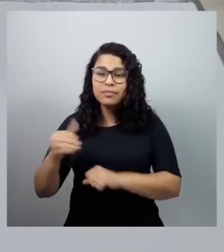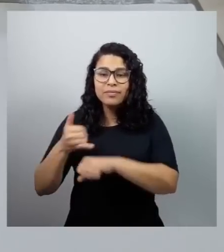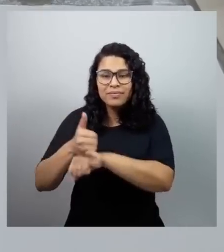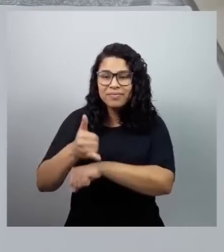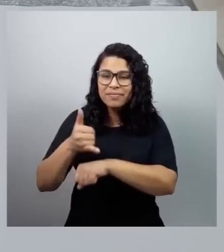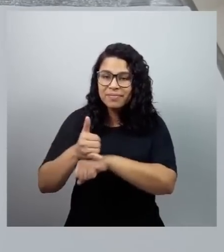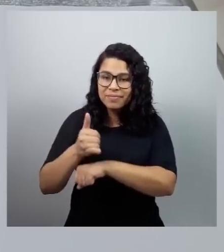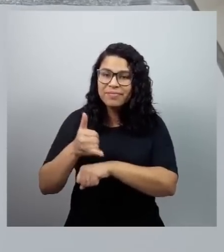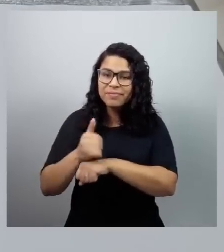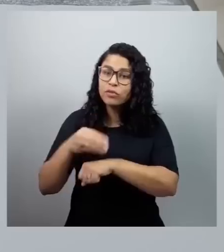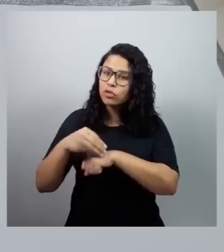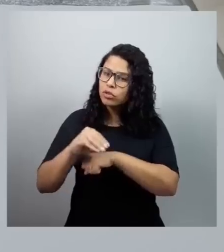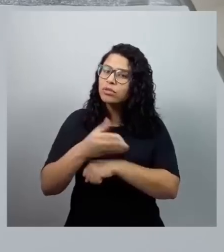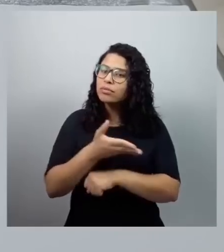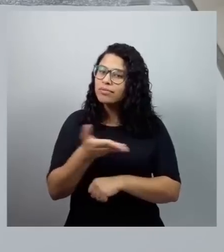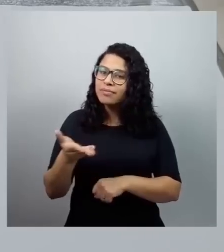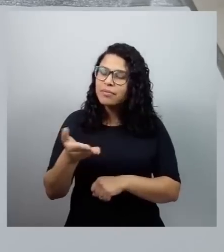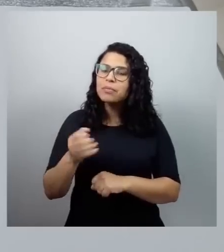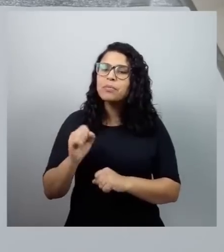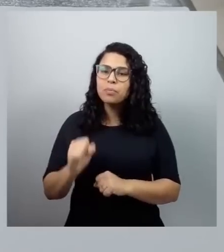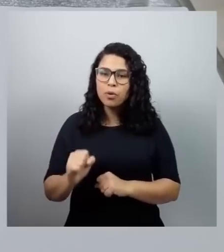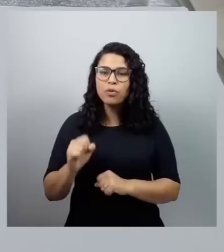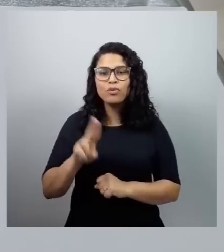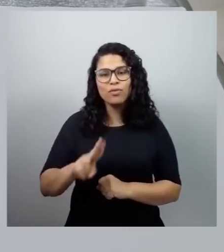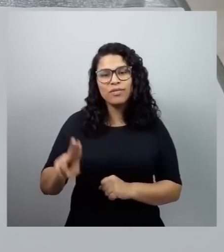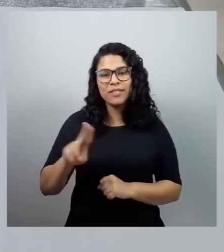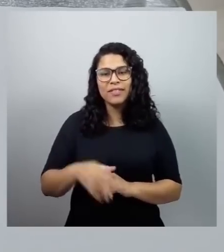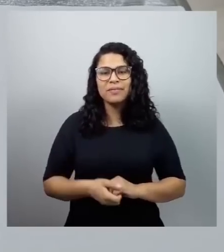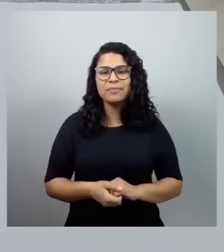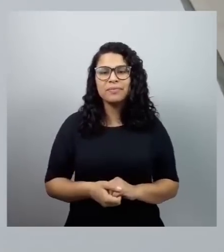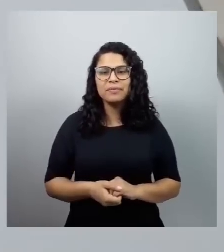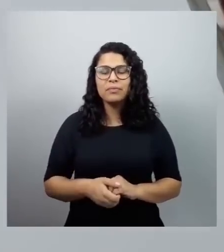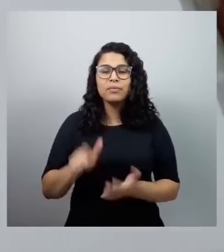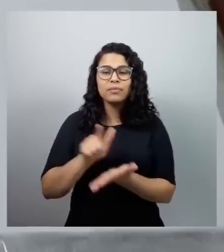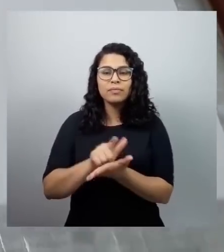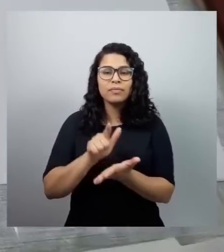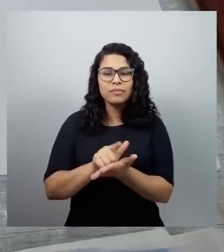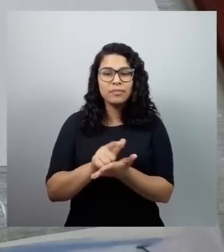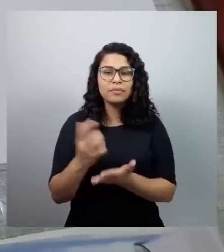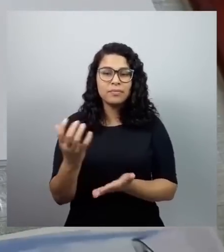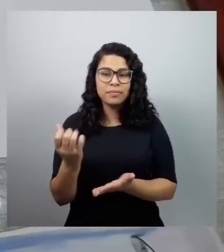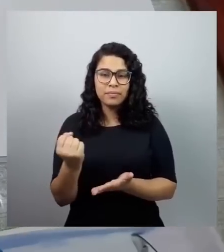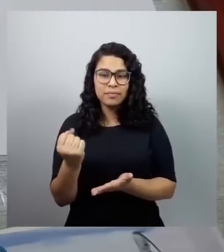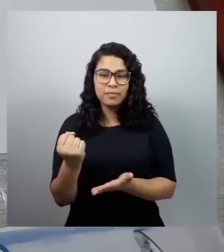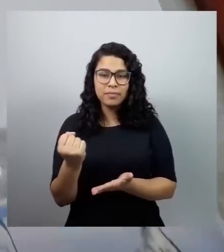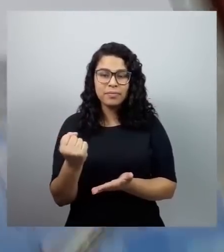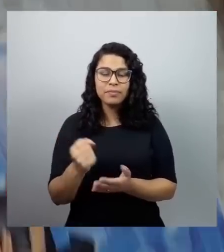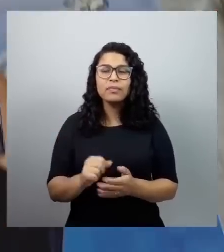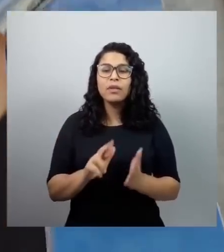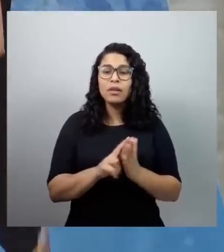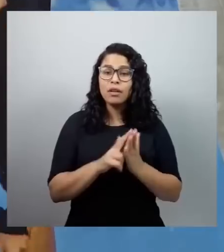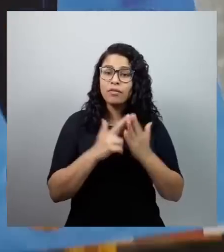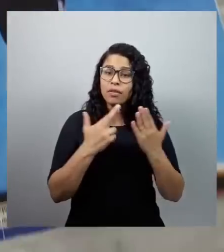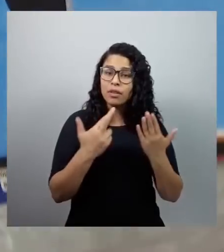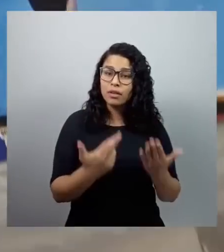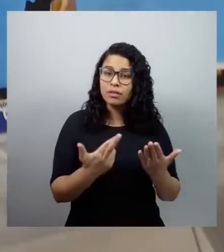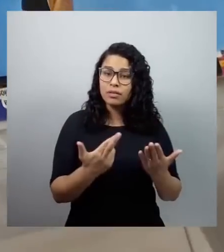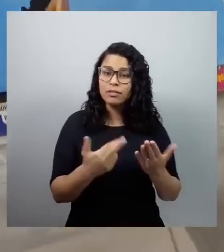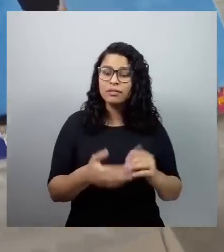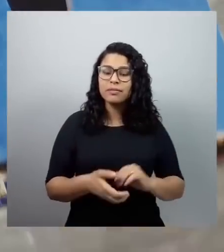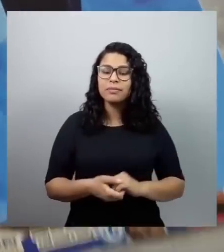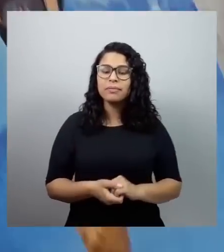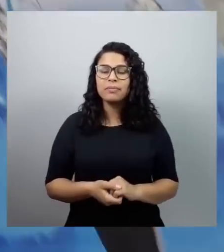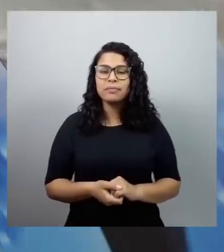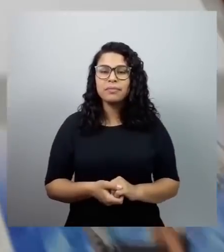para dar dica para vocês também que pode ser usado, sulfite ou qualquer papel, folhas de revistas,